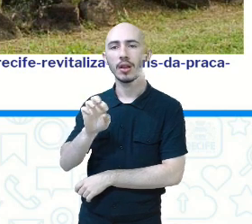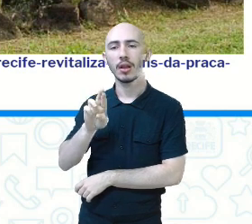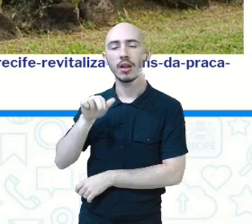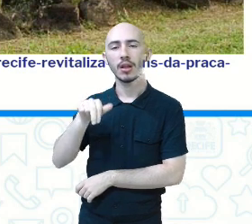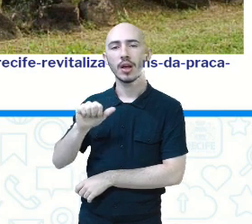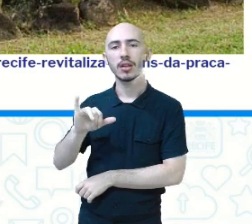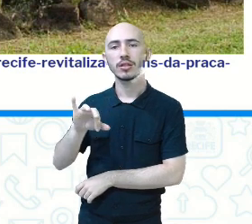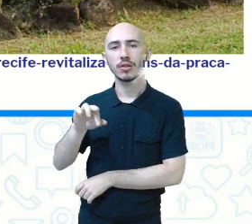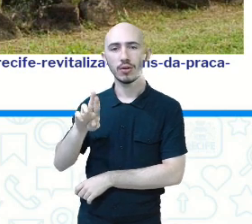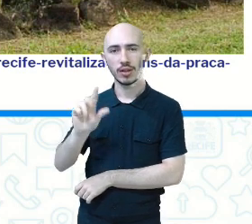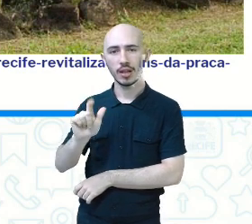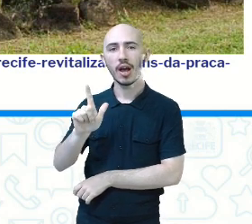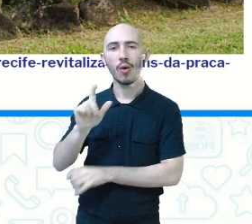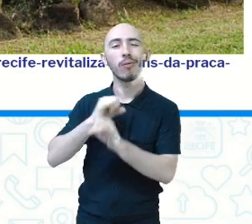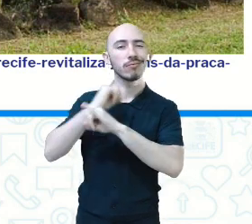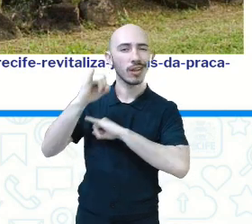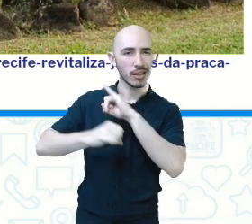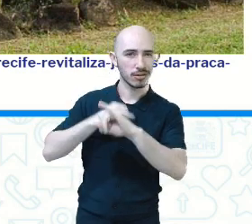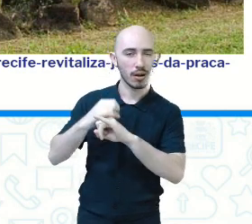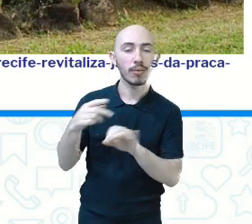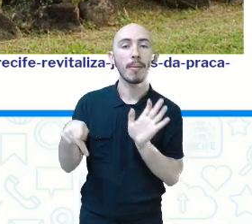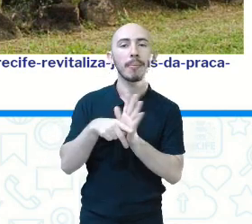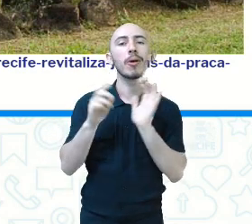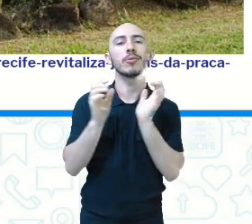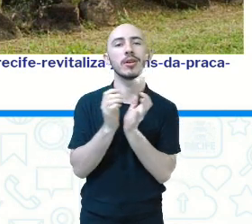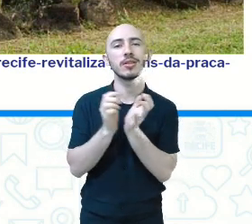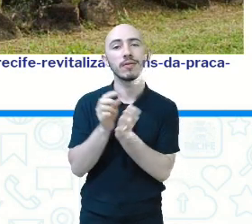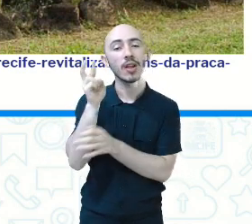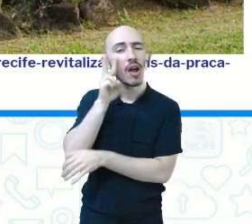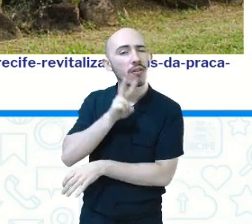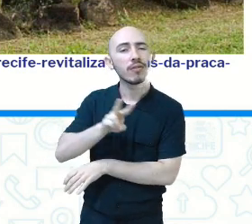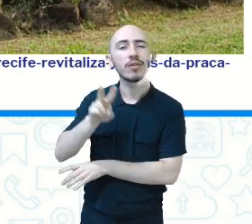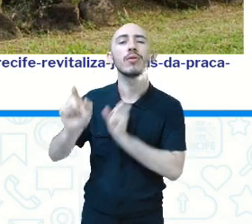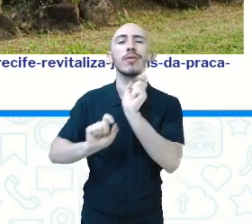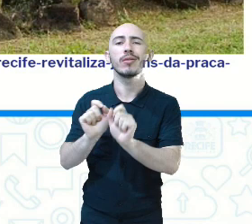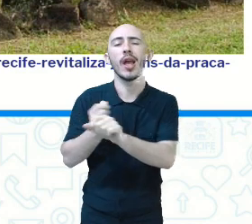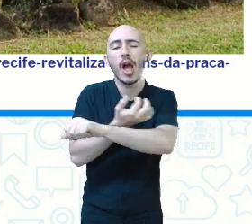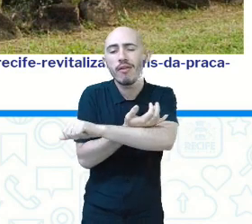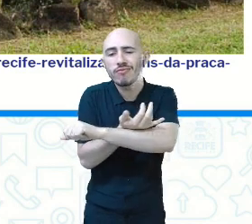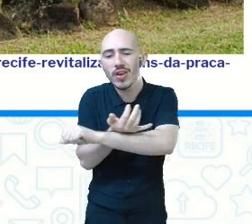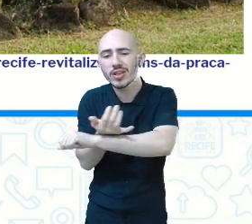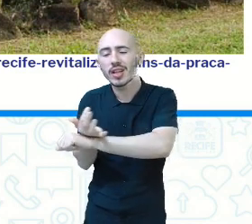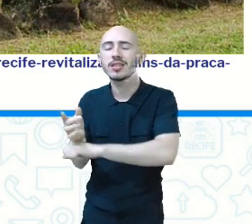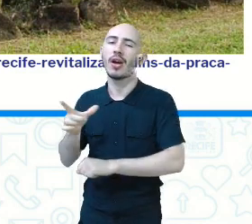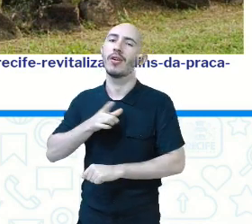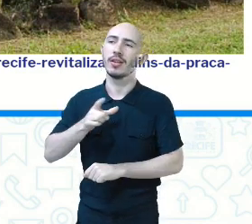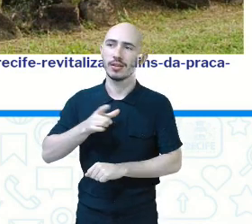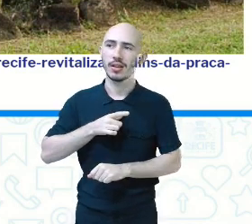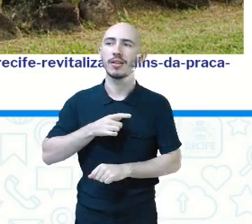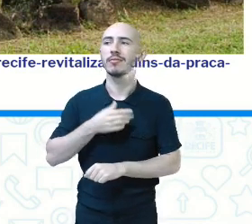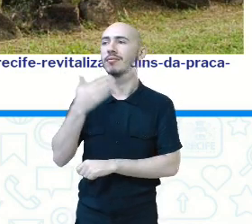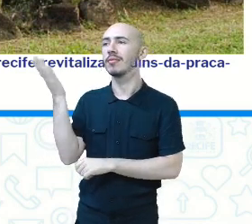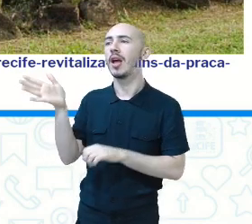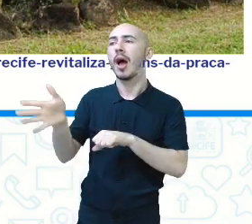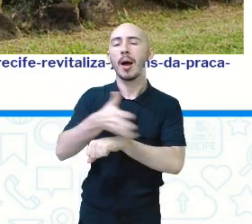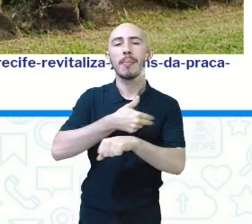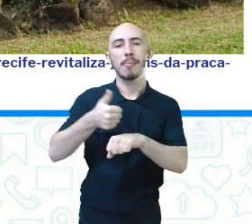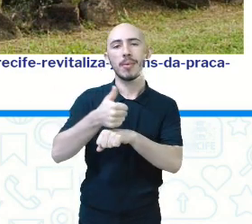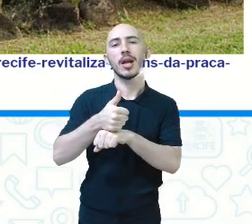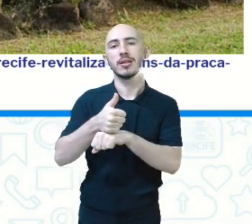atenção de vocês algumas vegetações, algumas coisas que estão ali nessa praça, chamada Praça Euclides da